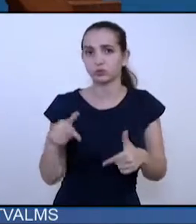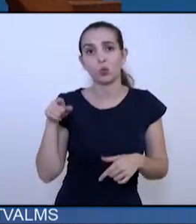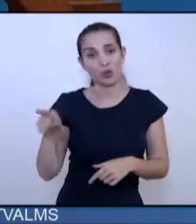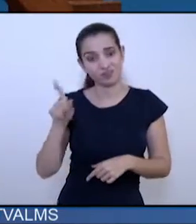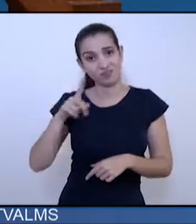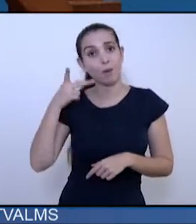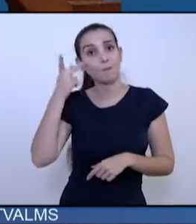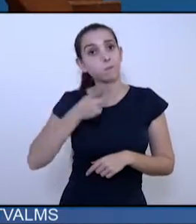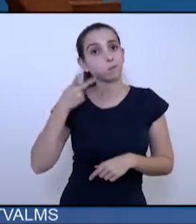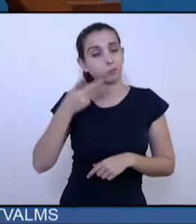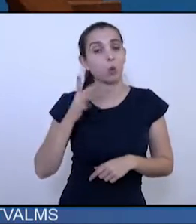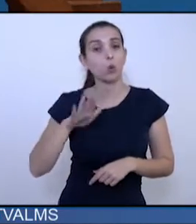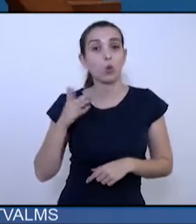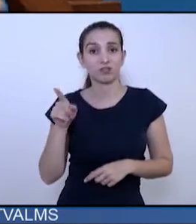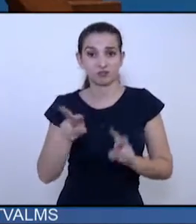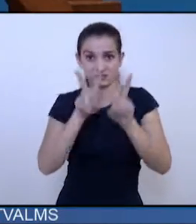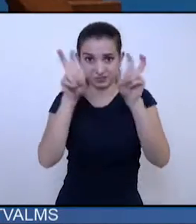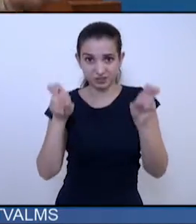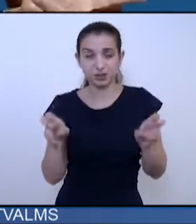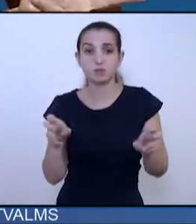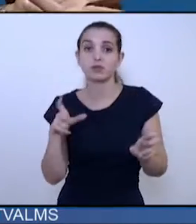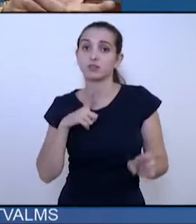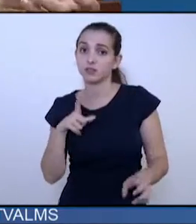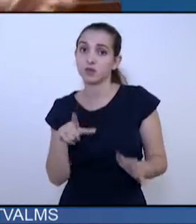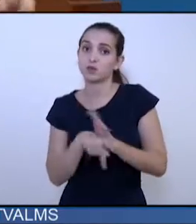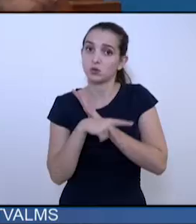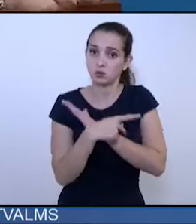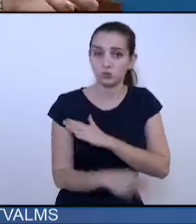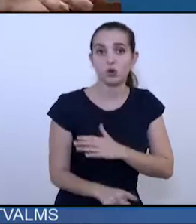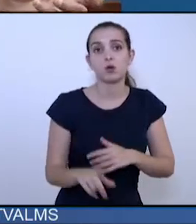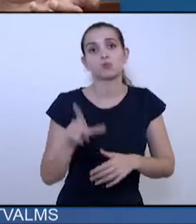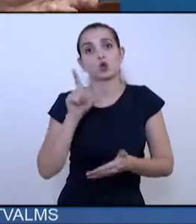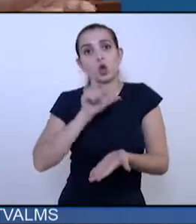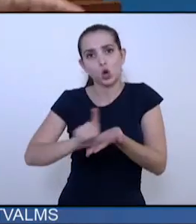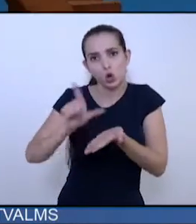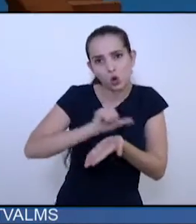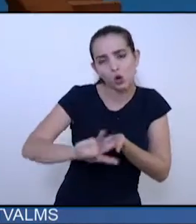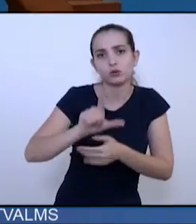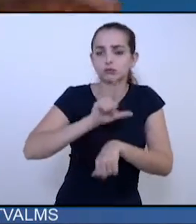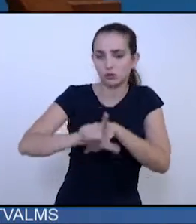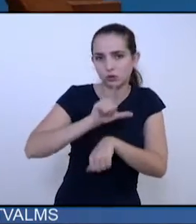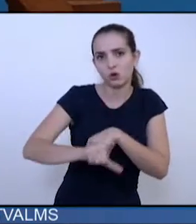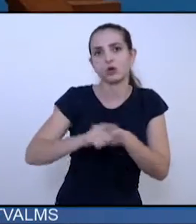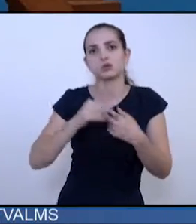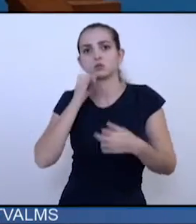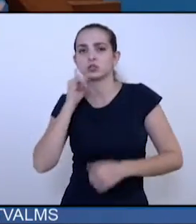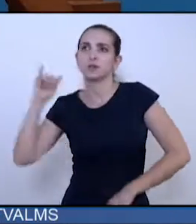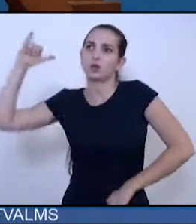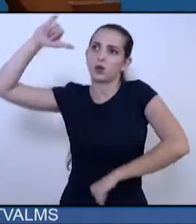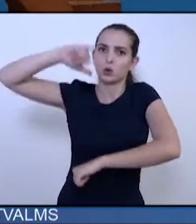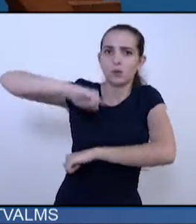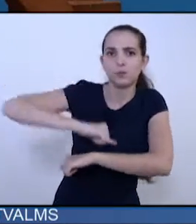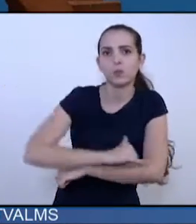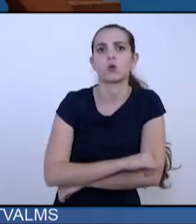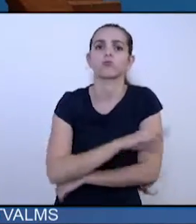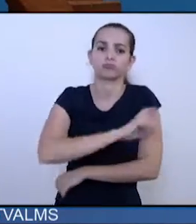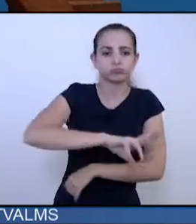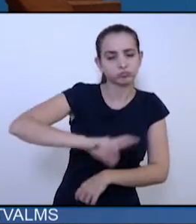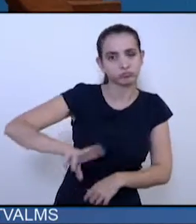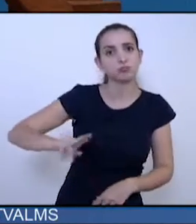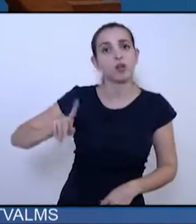questão, quando ela afeta aos estabelecimentos comerciais do município, aeroportos, isso é